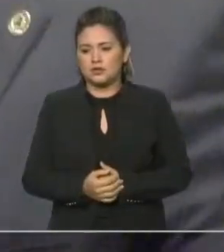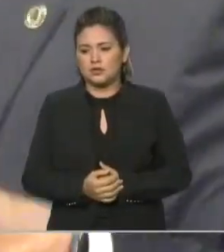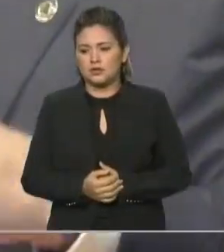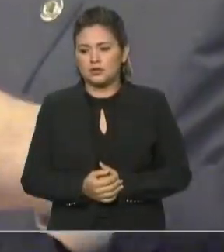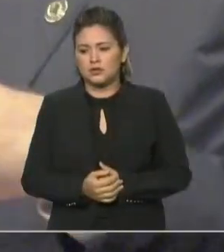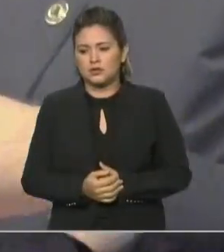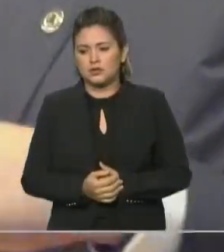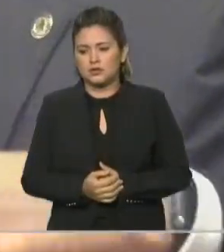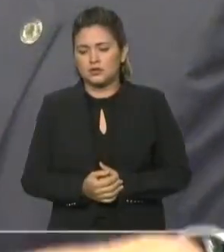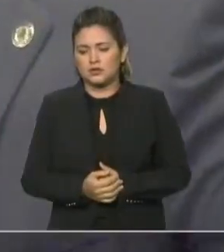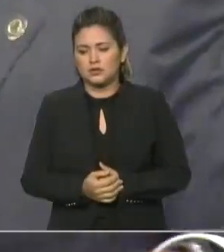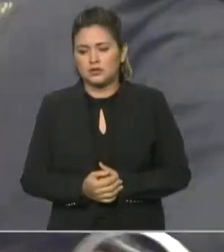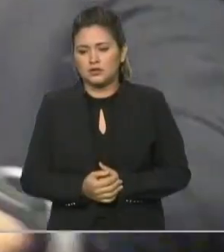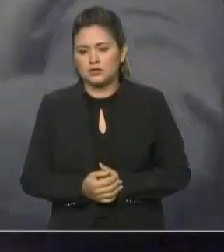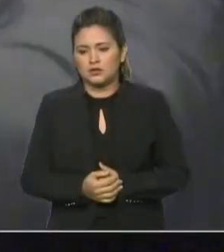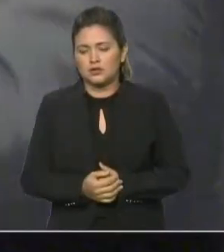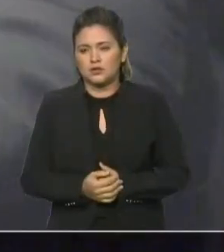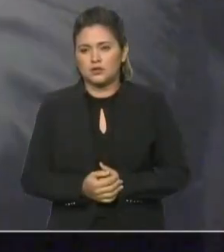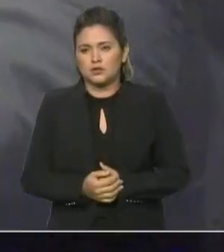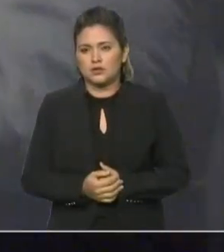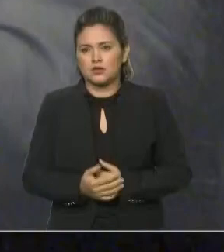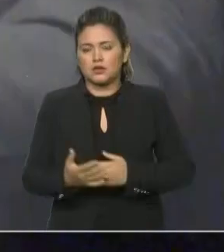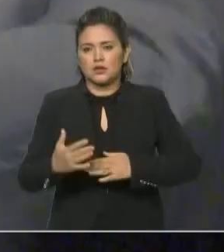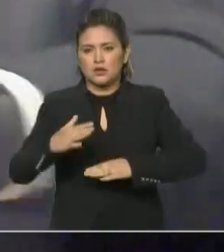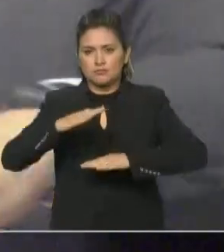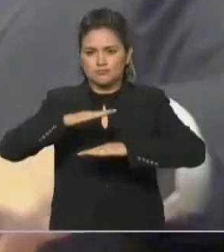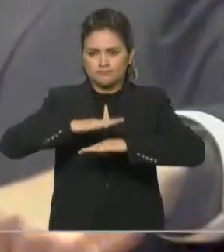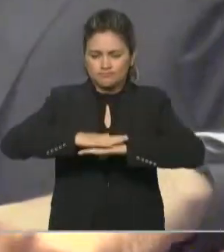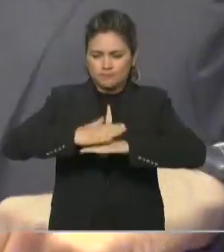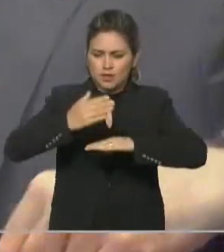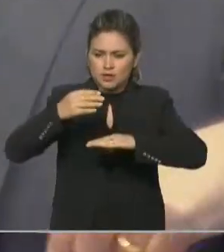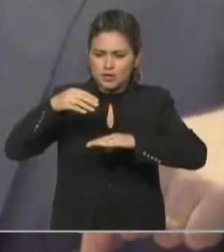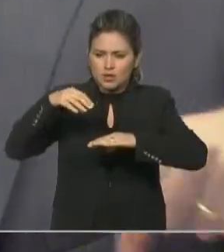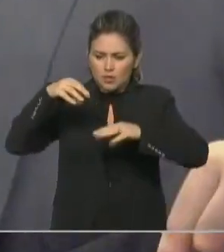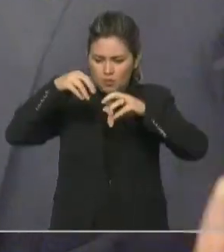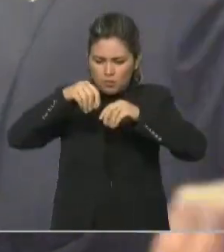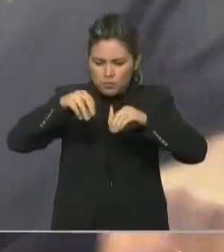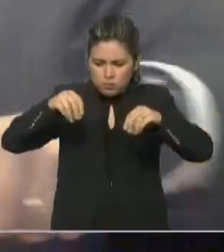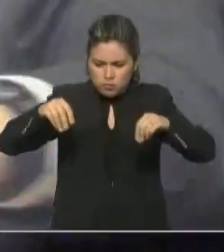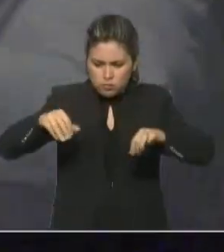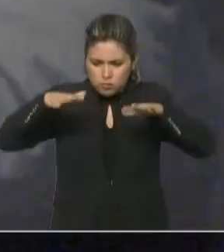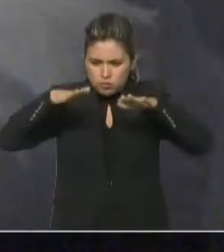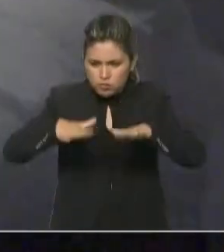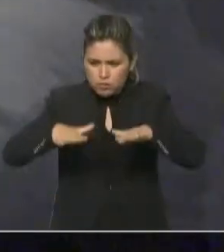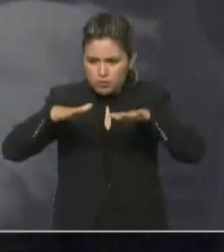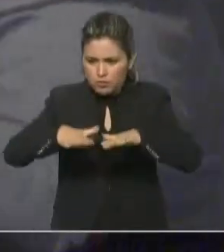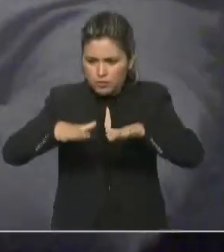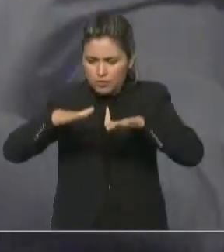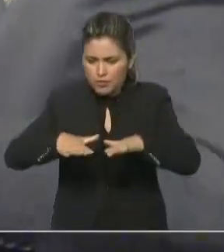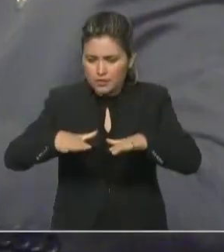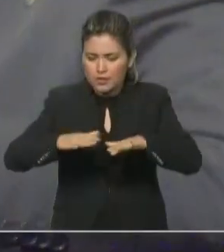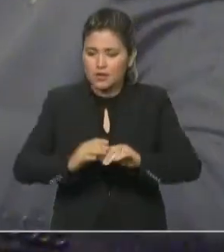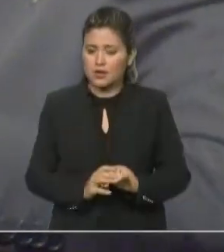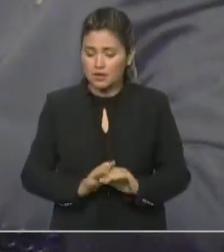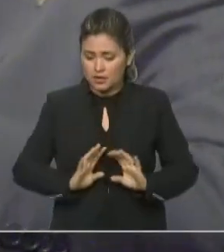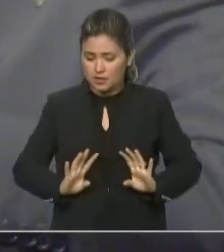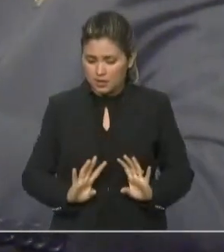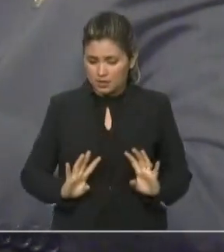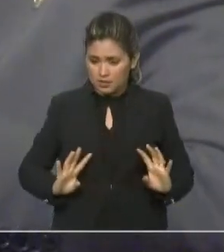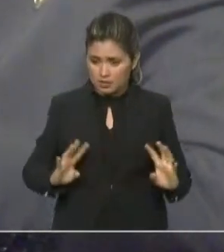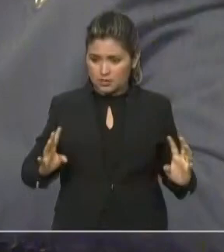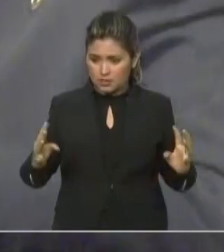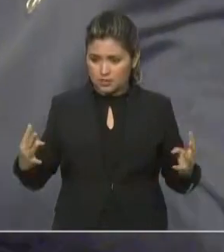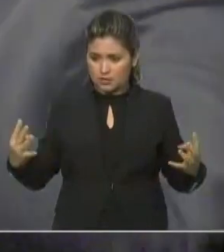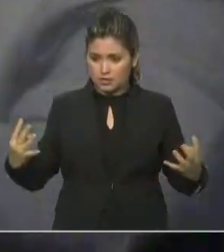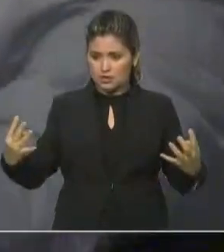enterradas ao redor dessas barragens. Eles têm vários poços perfurados para fazer